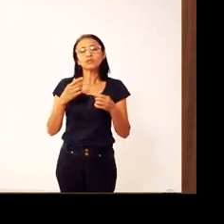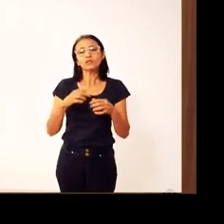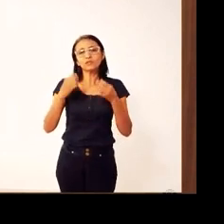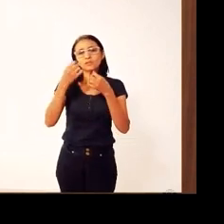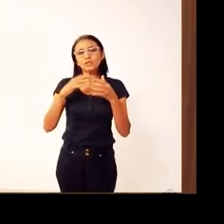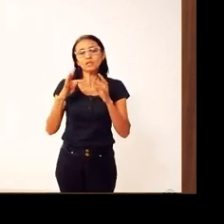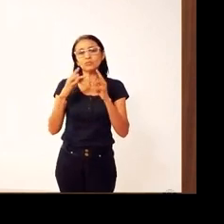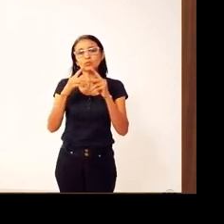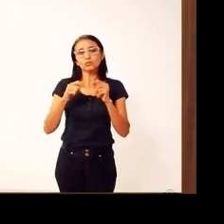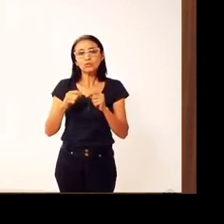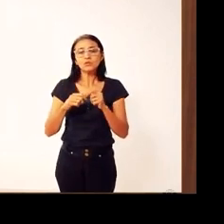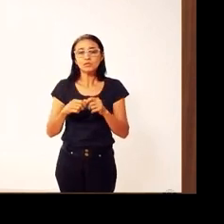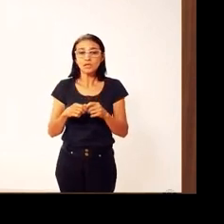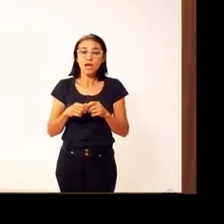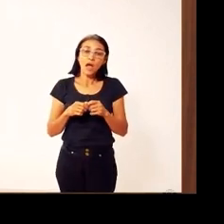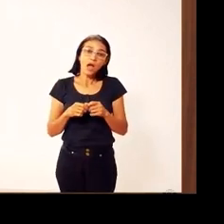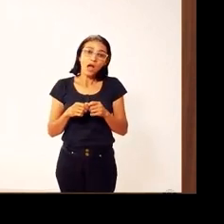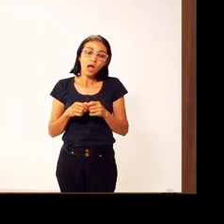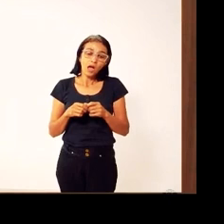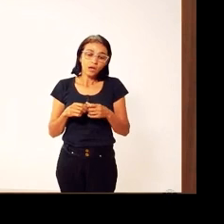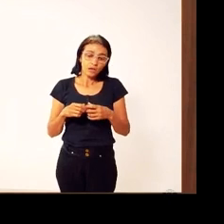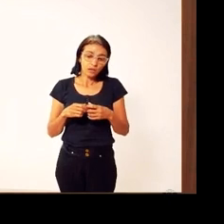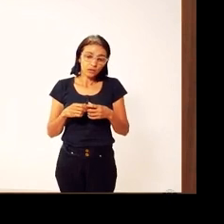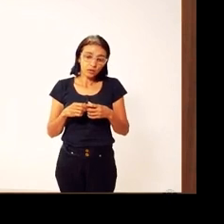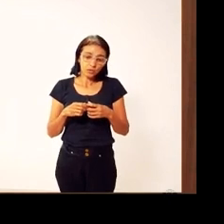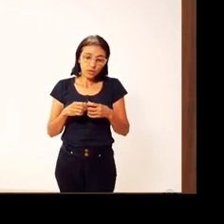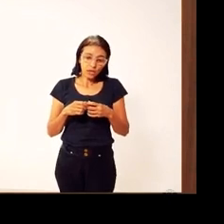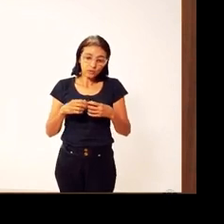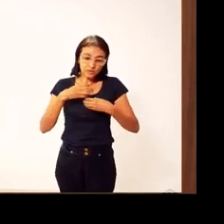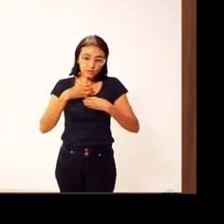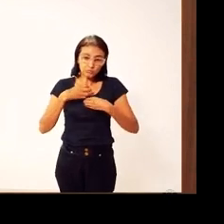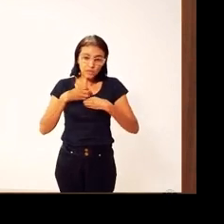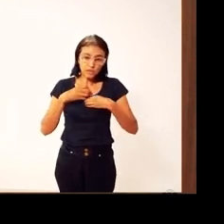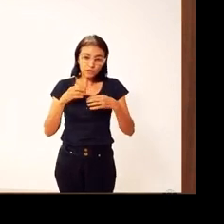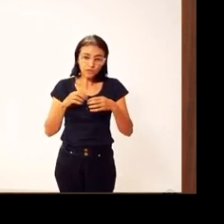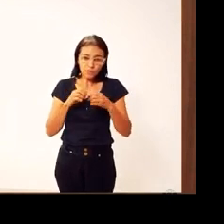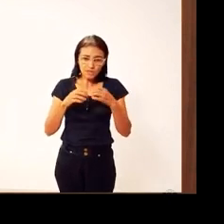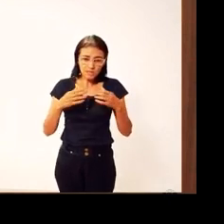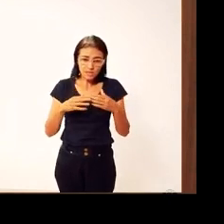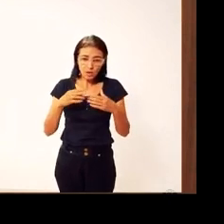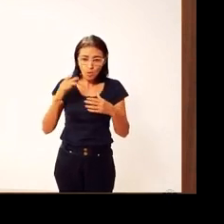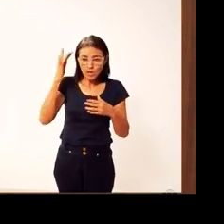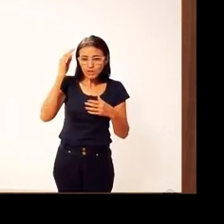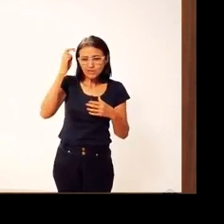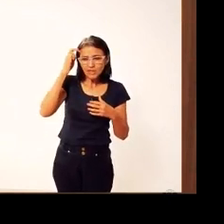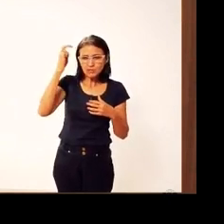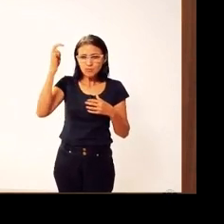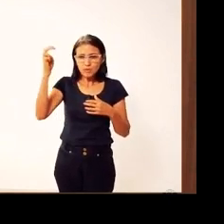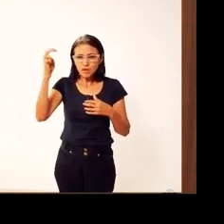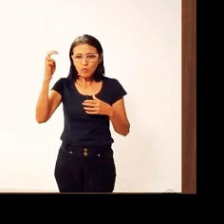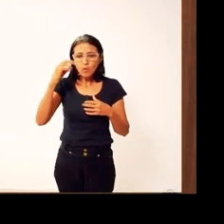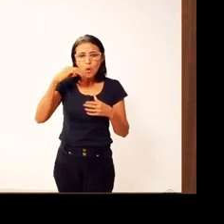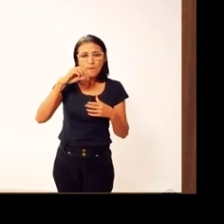manhã por todos, a formação da criança, seja no seu intelectual, a sua questão moral, ela se